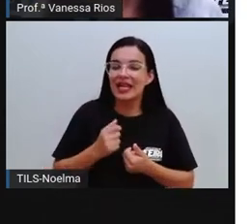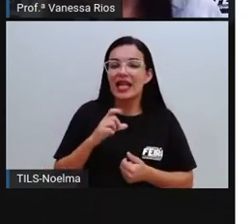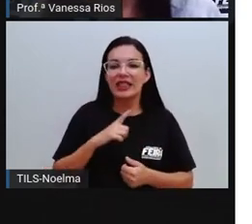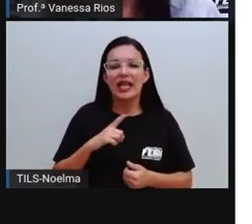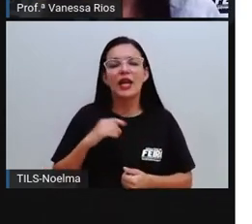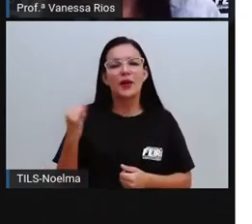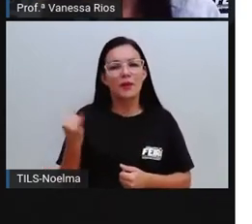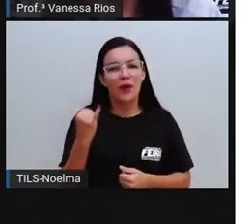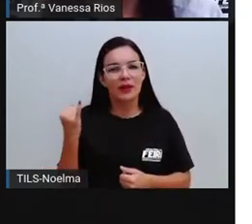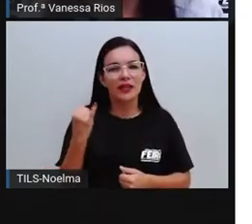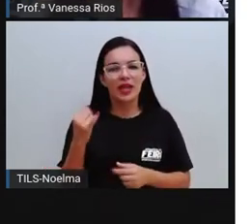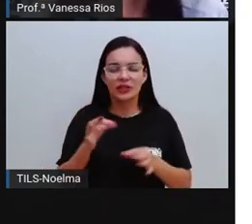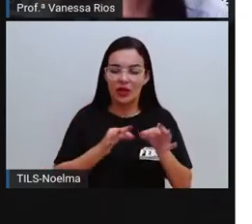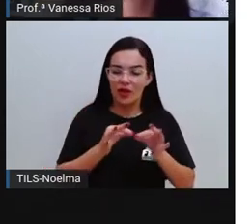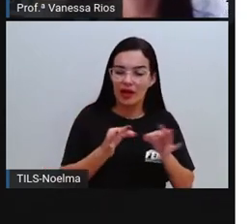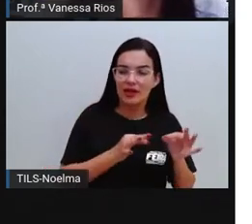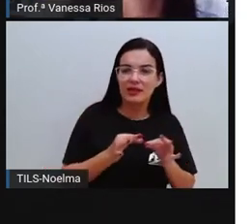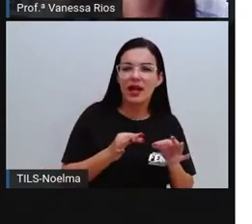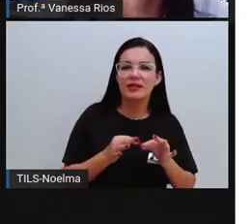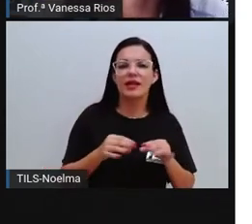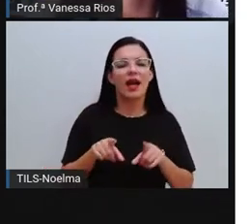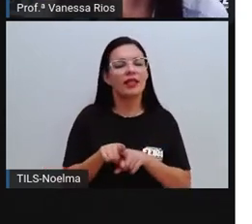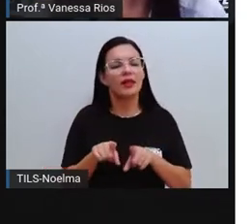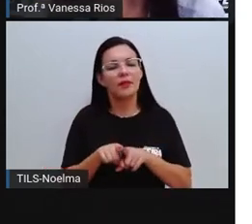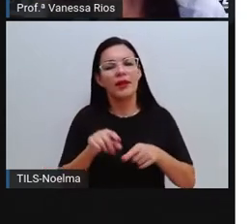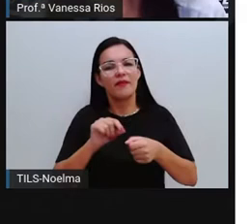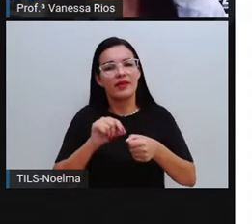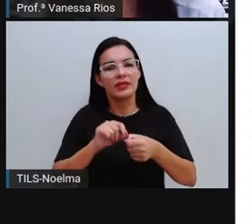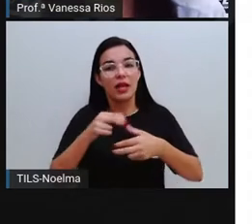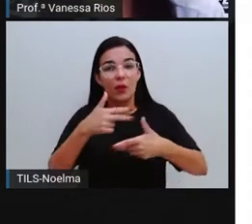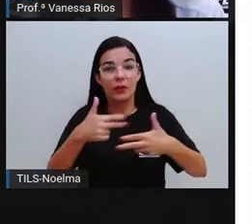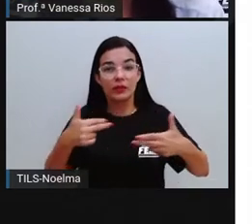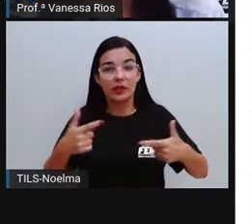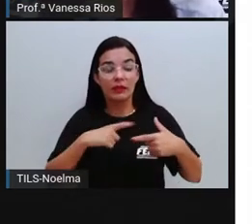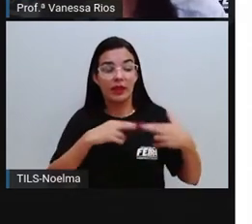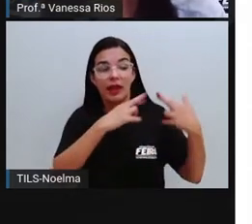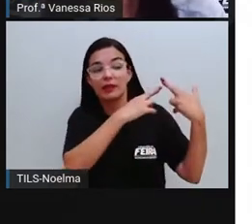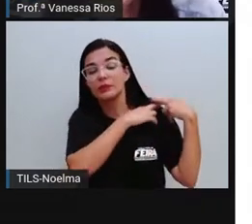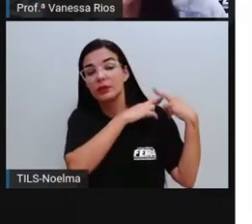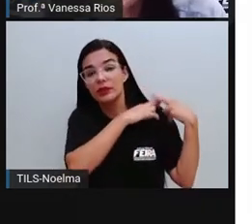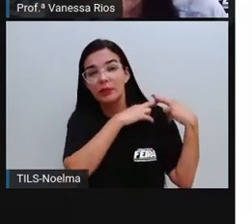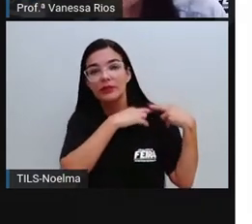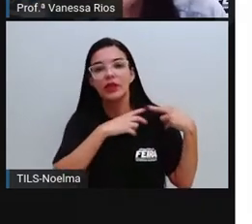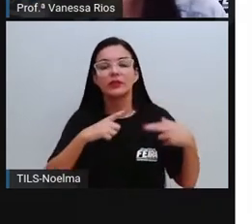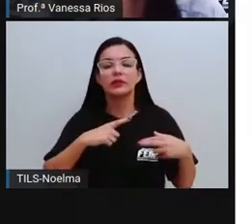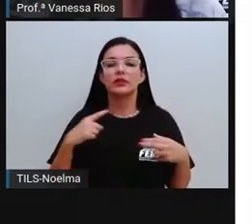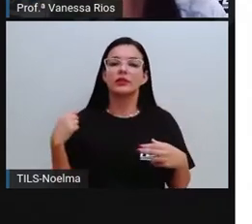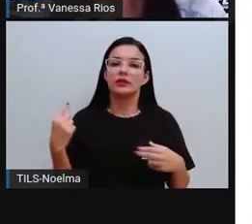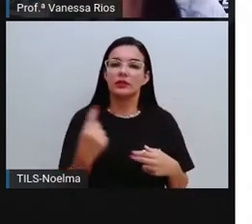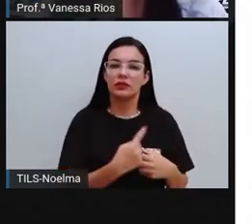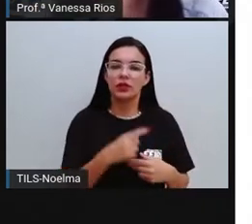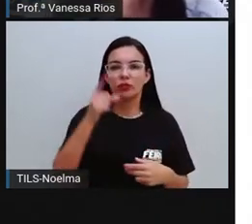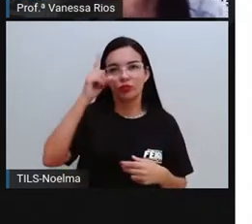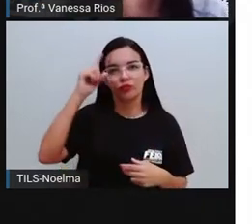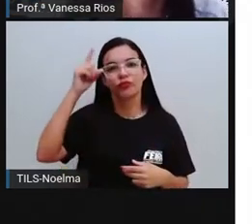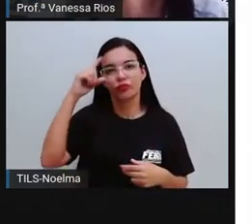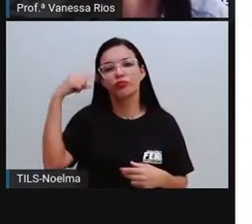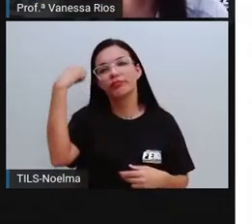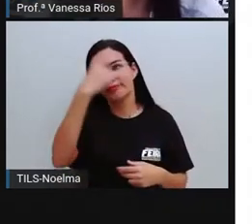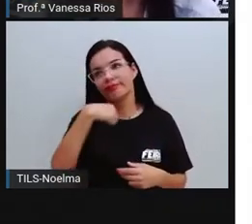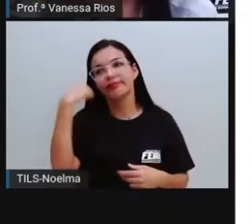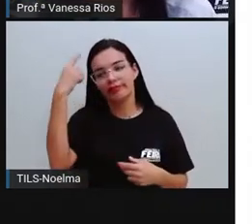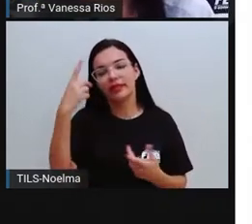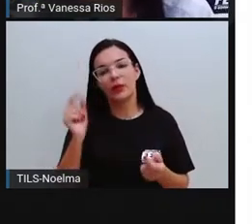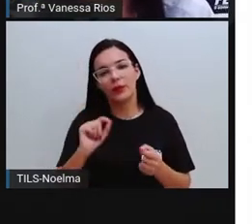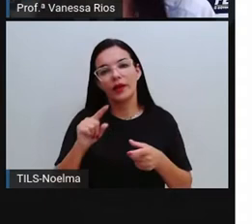só para organizar as diversas ações, as diversas responsabilidades que nós temos no nosso dia a dia.